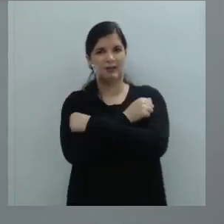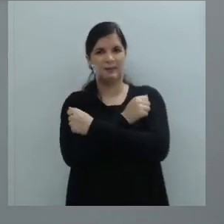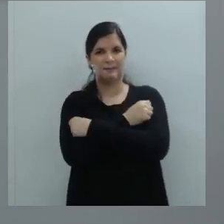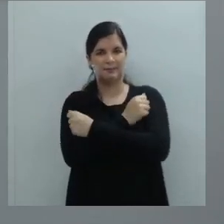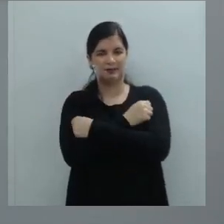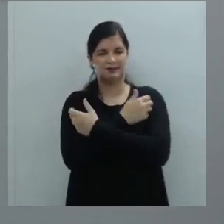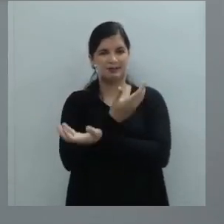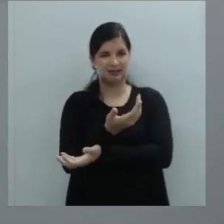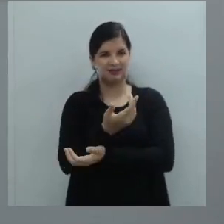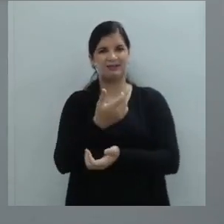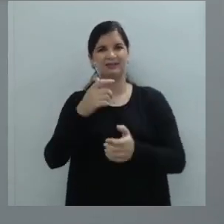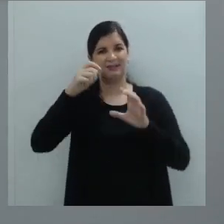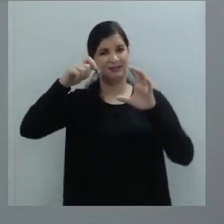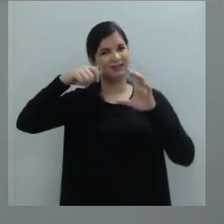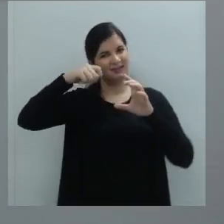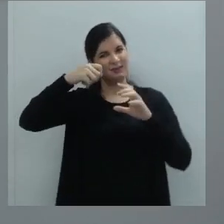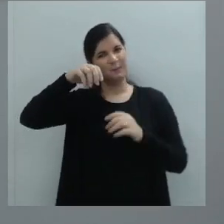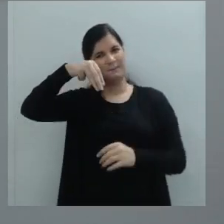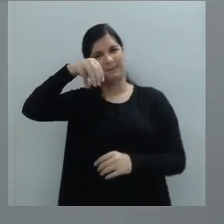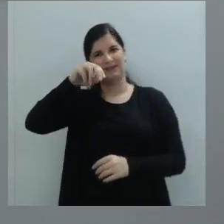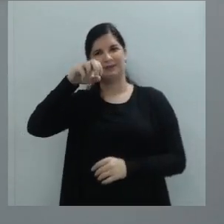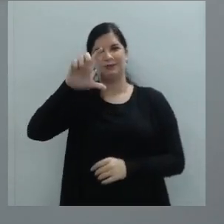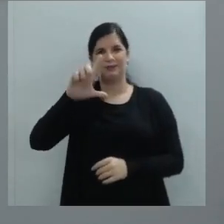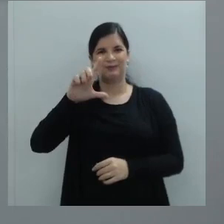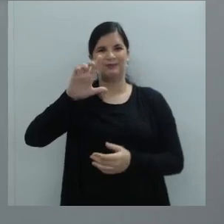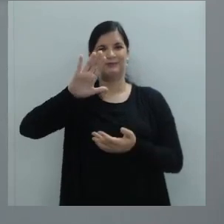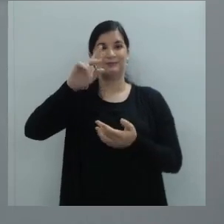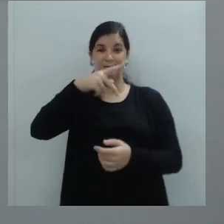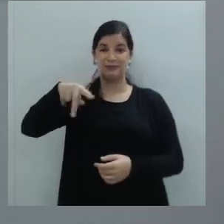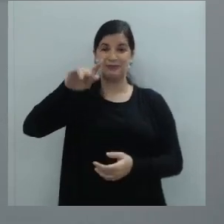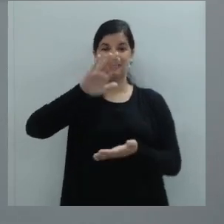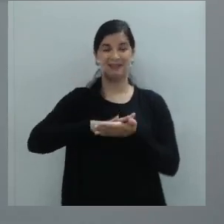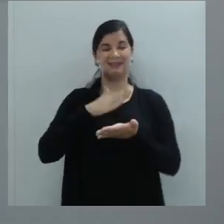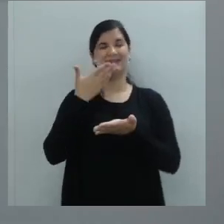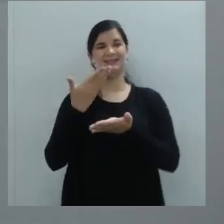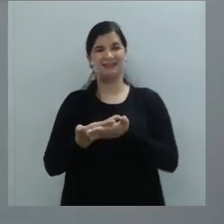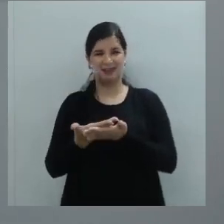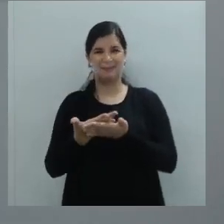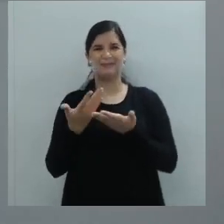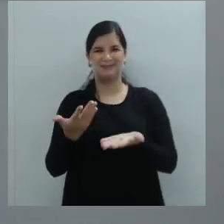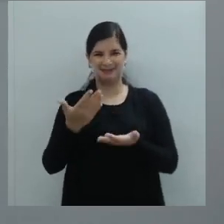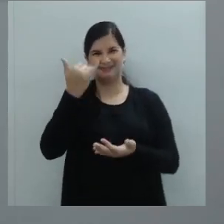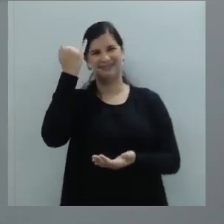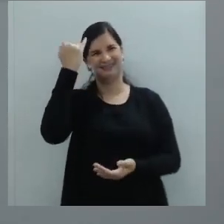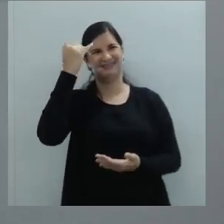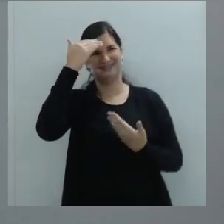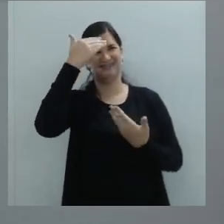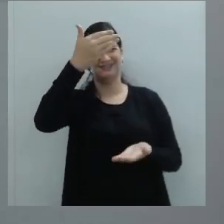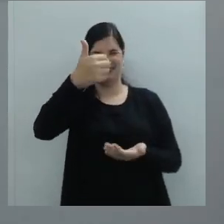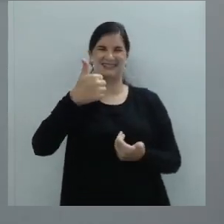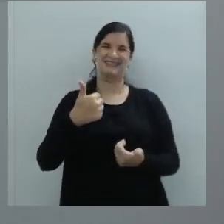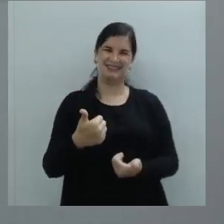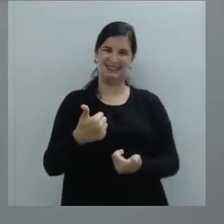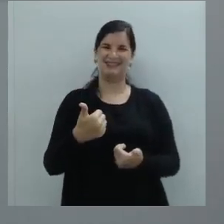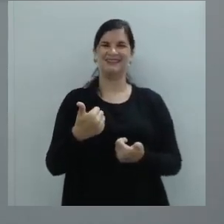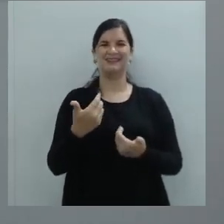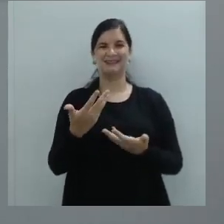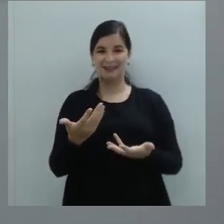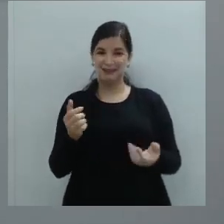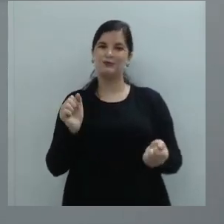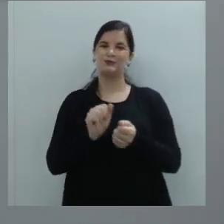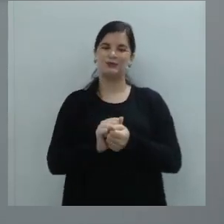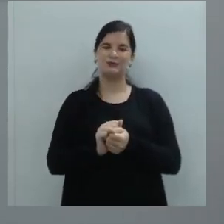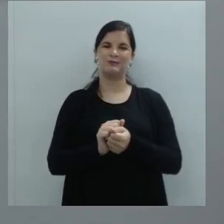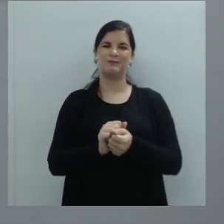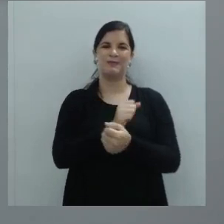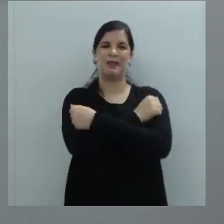para Manuelzinho aqui do som técnico, para a nossa professora aqui, intérprete. Obrigado, professora, por estar aqui presente.